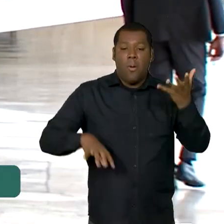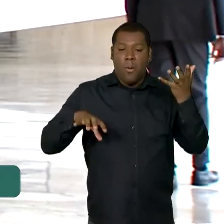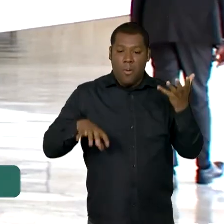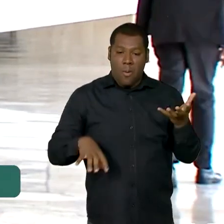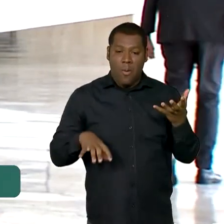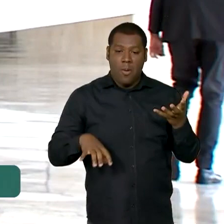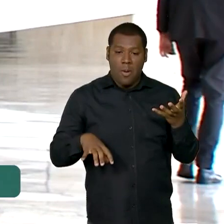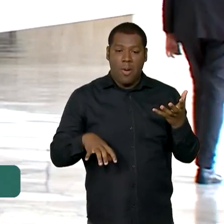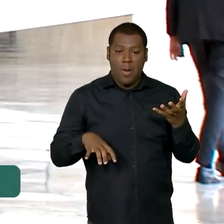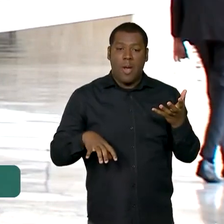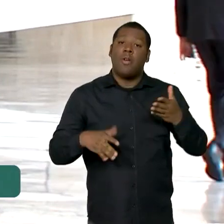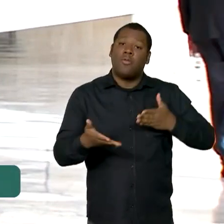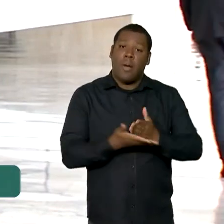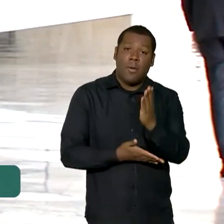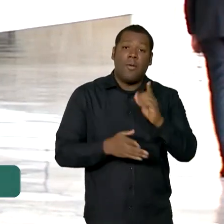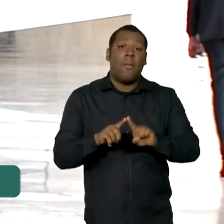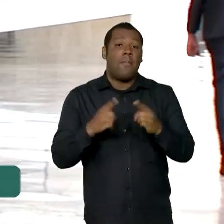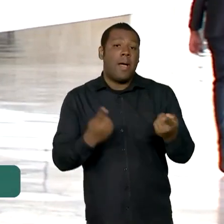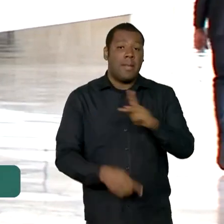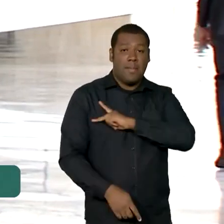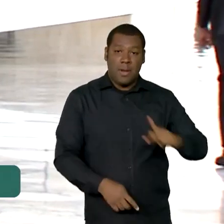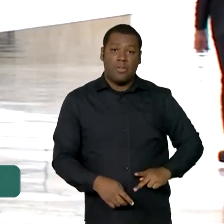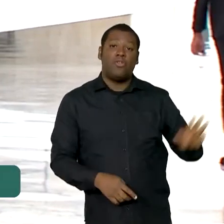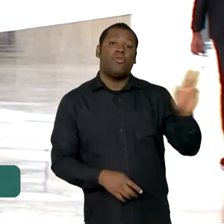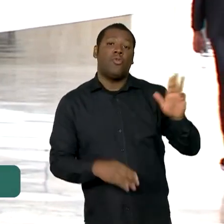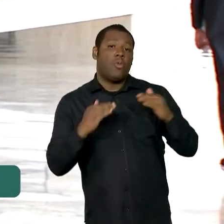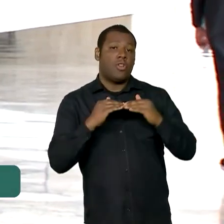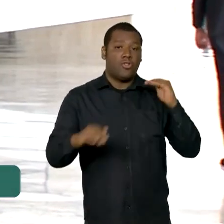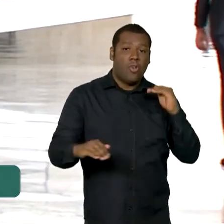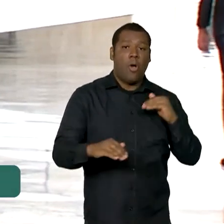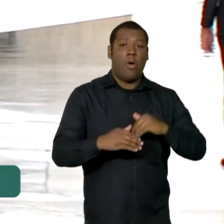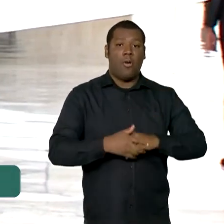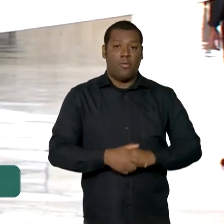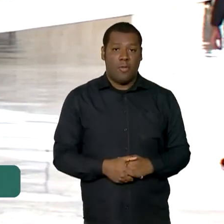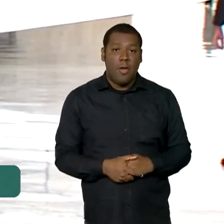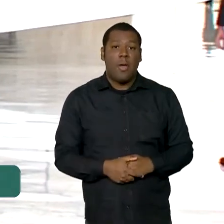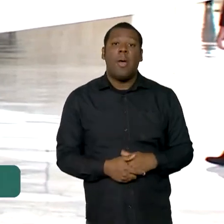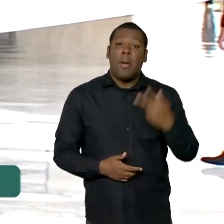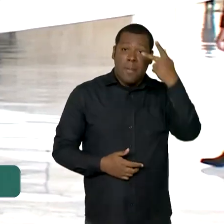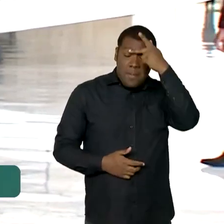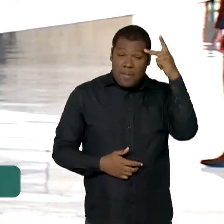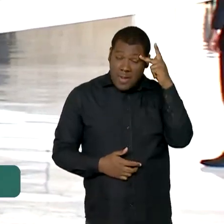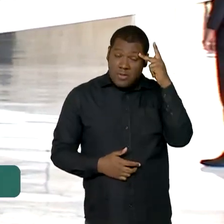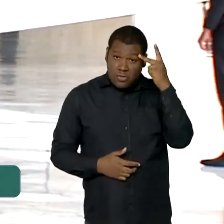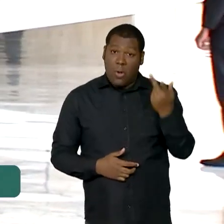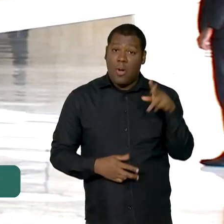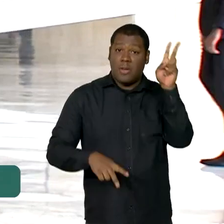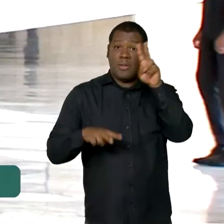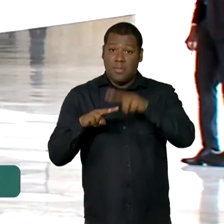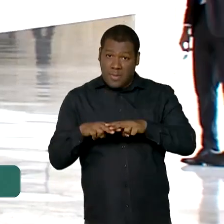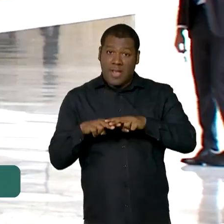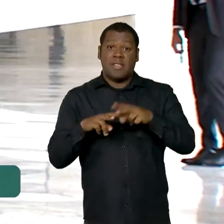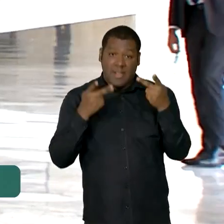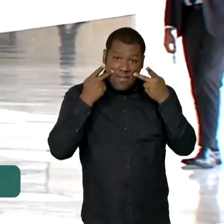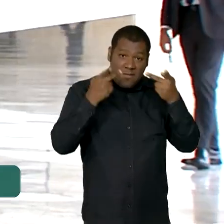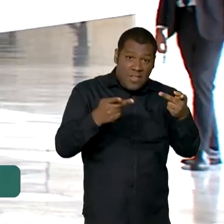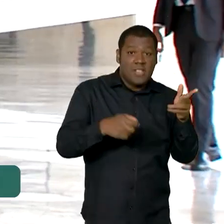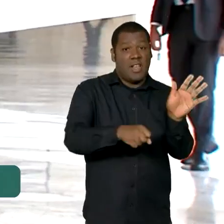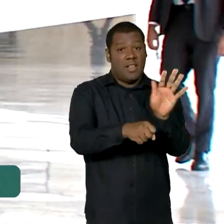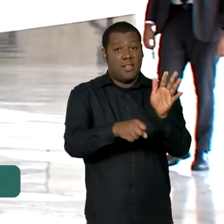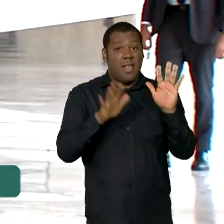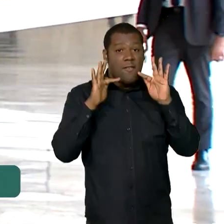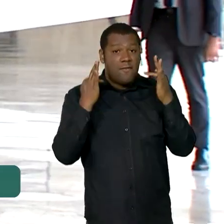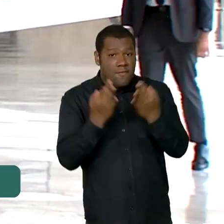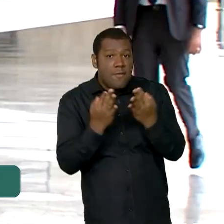Congresso e vetado pelo presidente acabava com o direito de saída do detento para visitar a família em feriados e